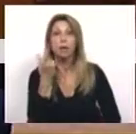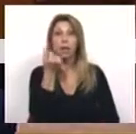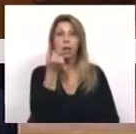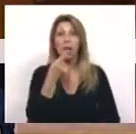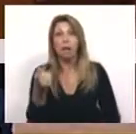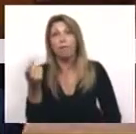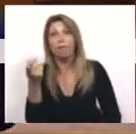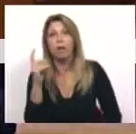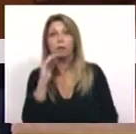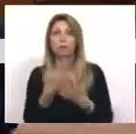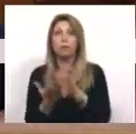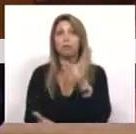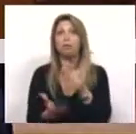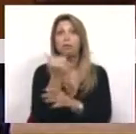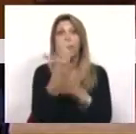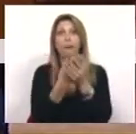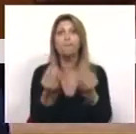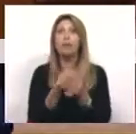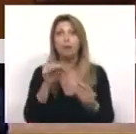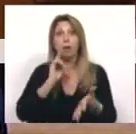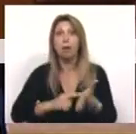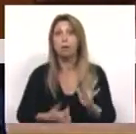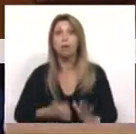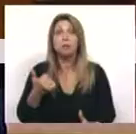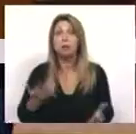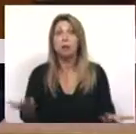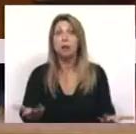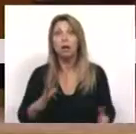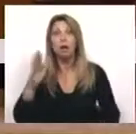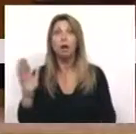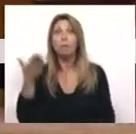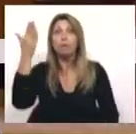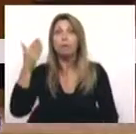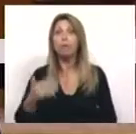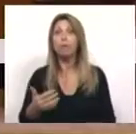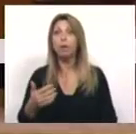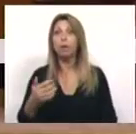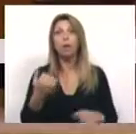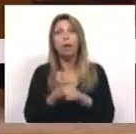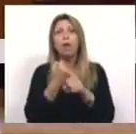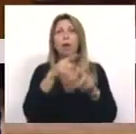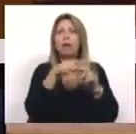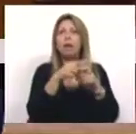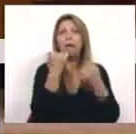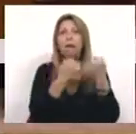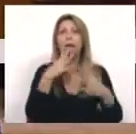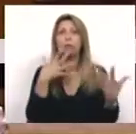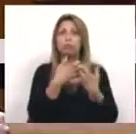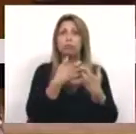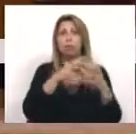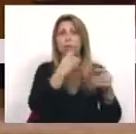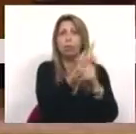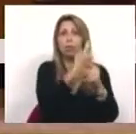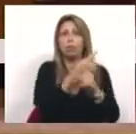para recuperação de material vital, designadamente para arranjo de carros acidentados